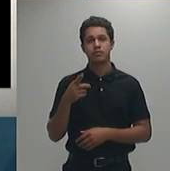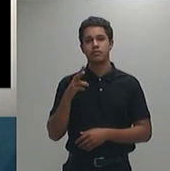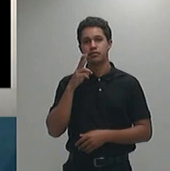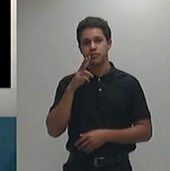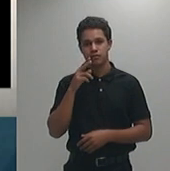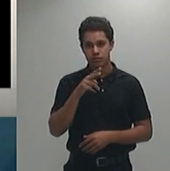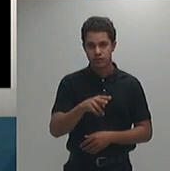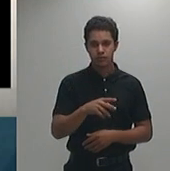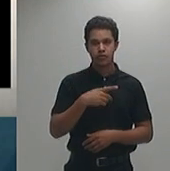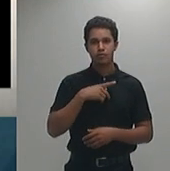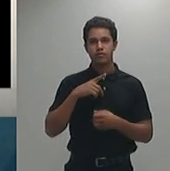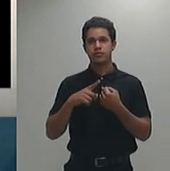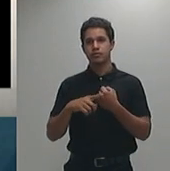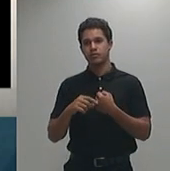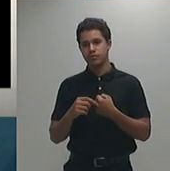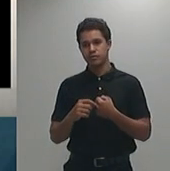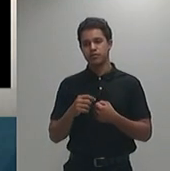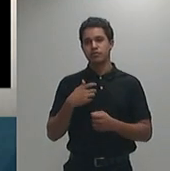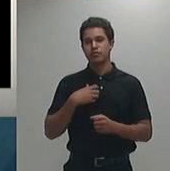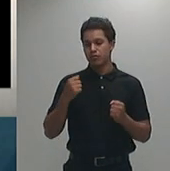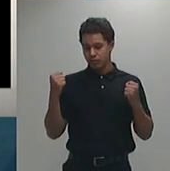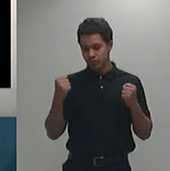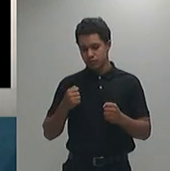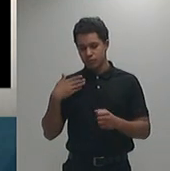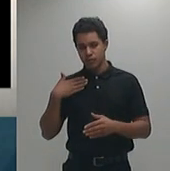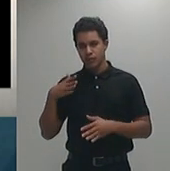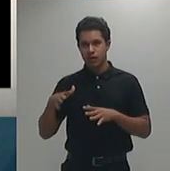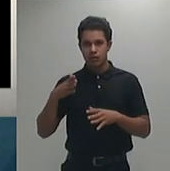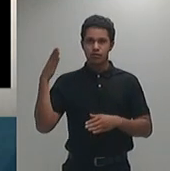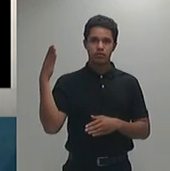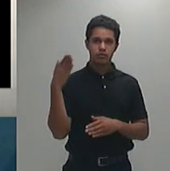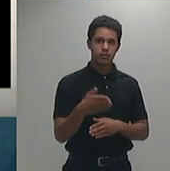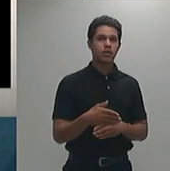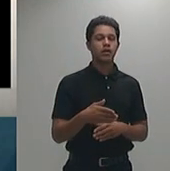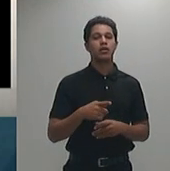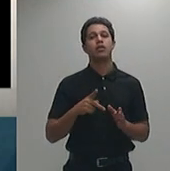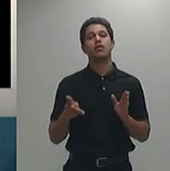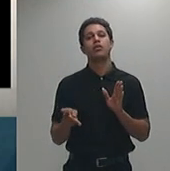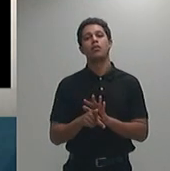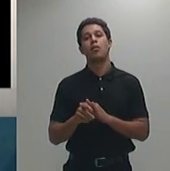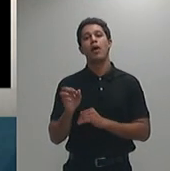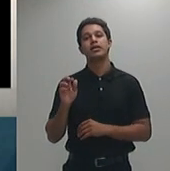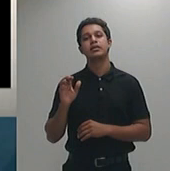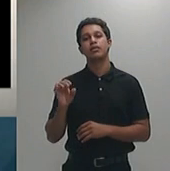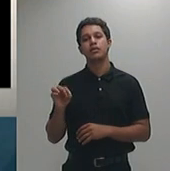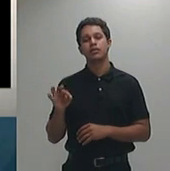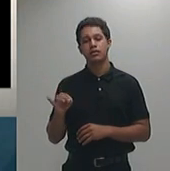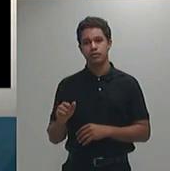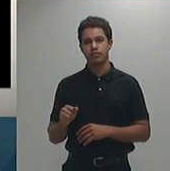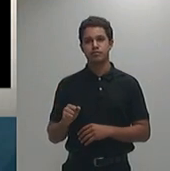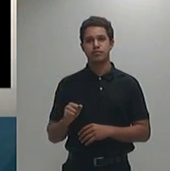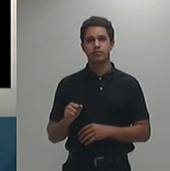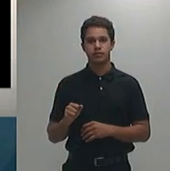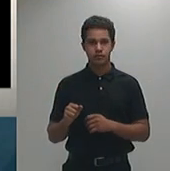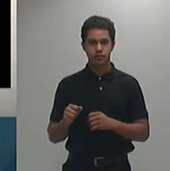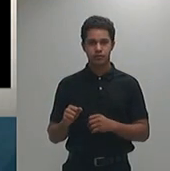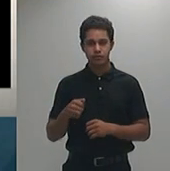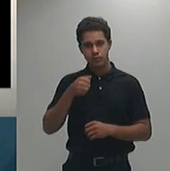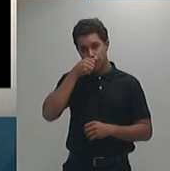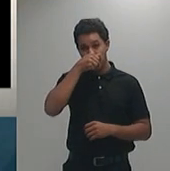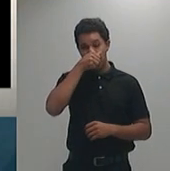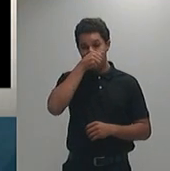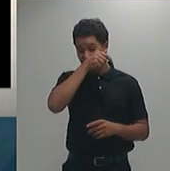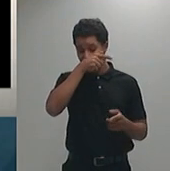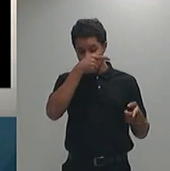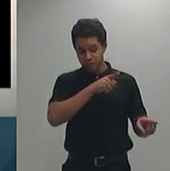primeiro e segundo a possibilidade da ação direta dos próprios acionistas é contra os